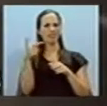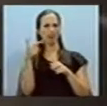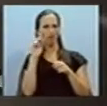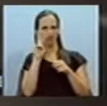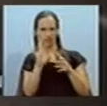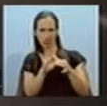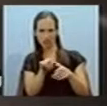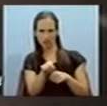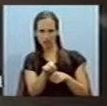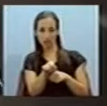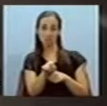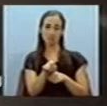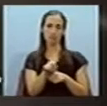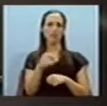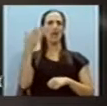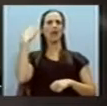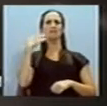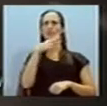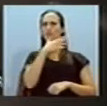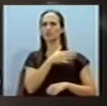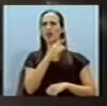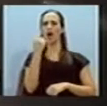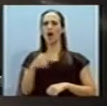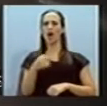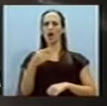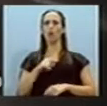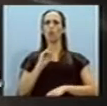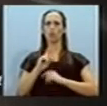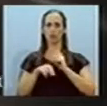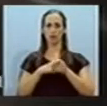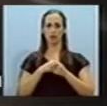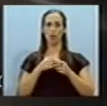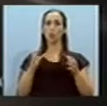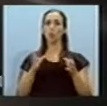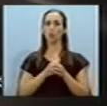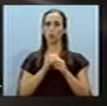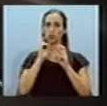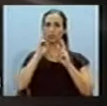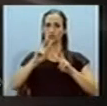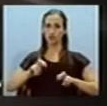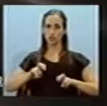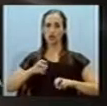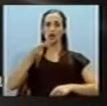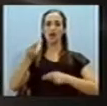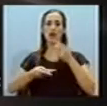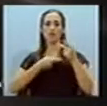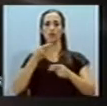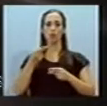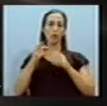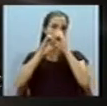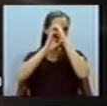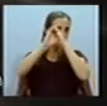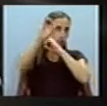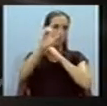altura foi revelado que estaria a haver? Houve um grupo de investigadores que analisou os dados do telescópio espacial Kepler para